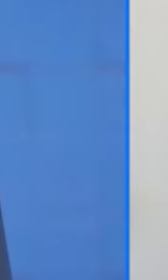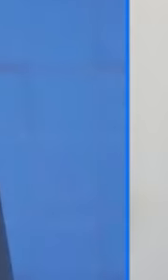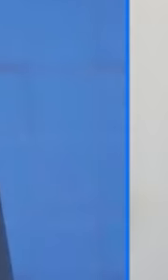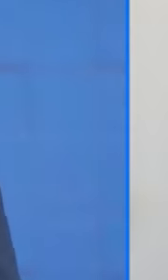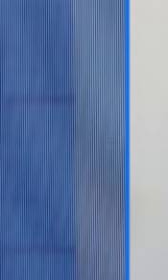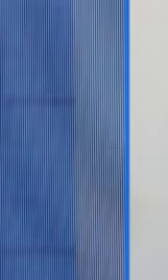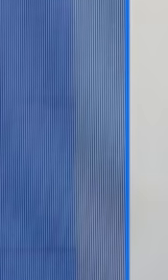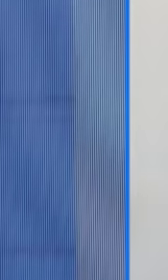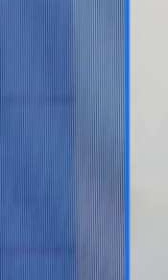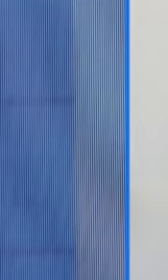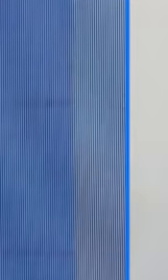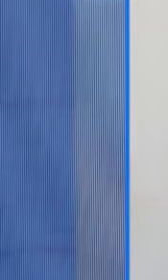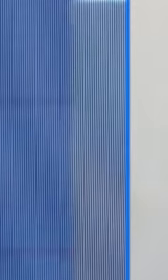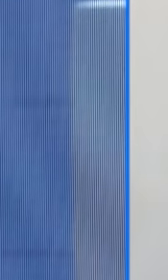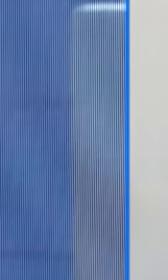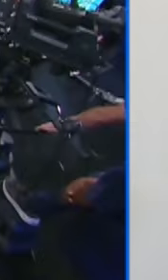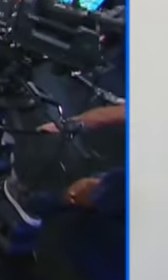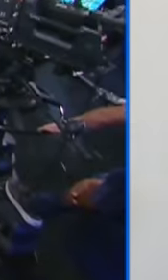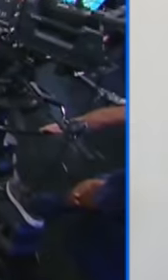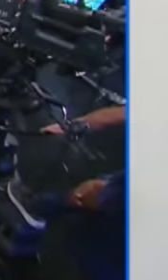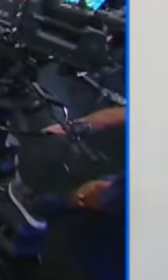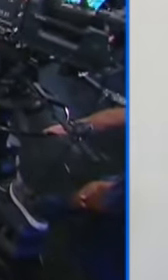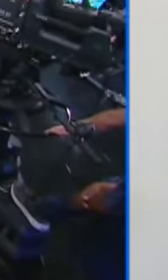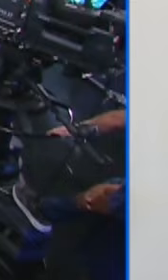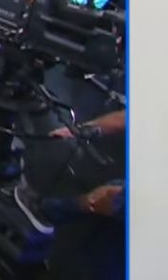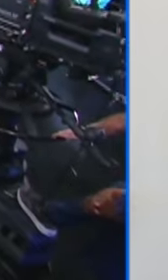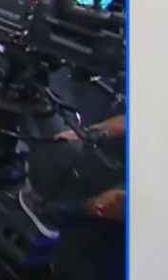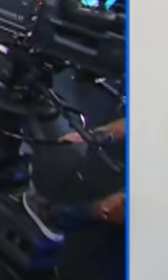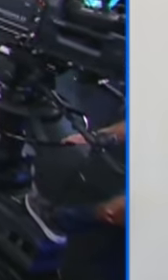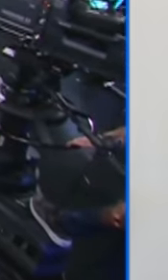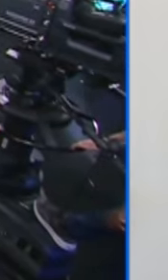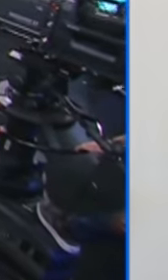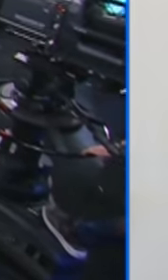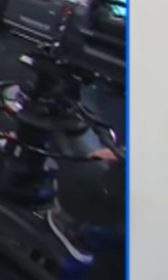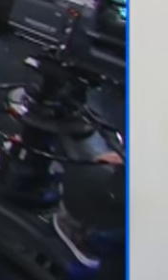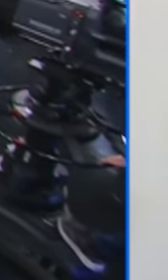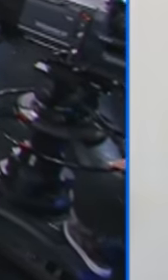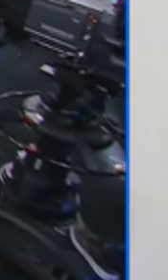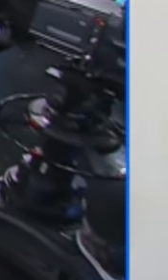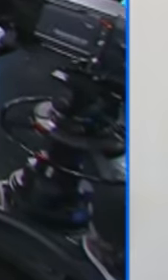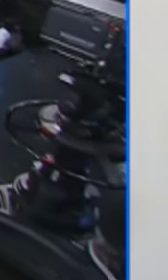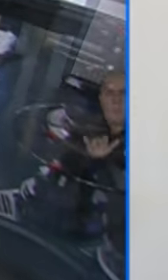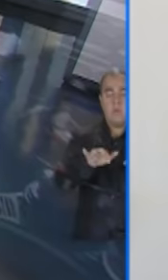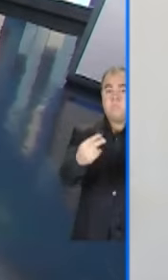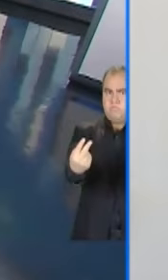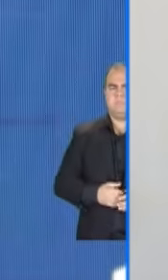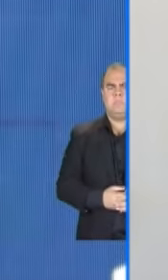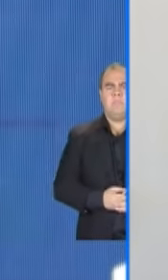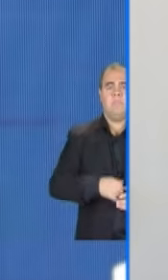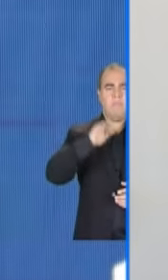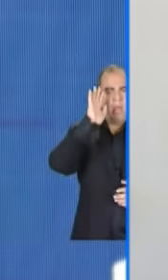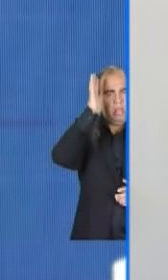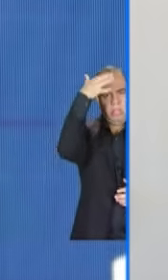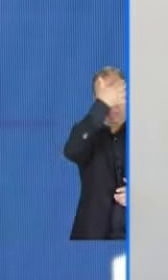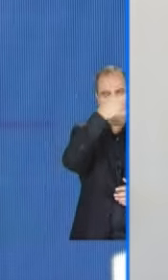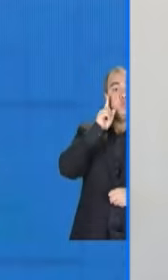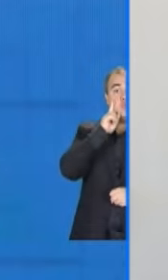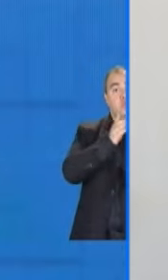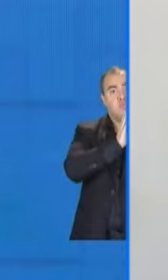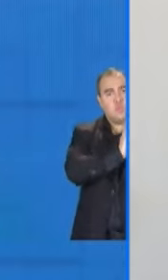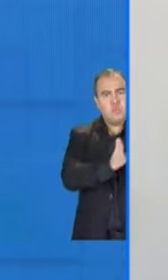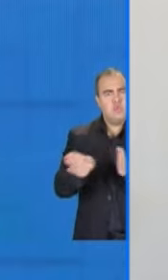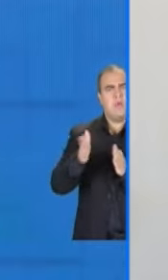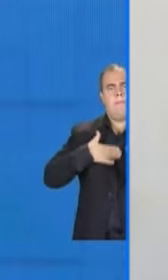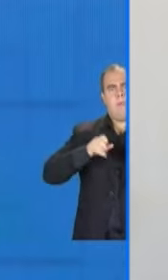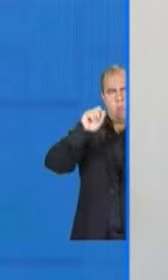nessa conjuntura, né, em que você tem três candidatos fortes, tem um mais à esquerda, que é o Boulos, um mais à direita, à extrema direita, que é o